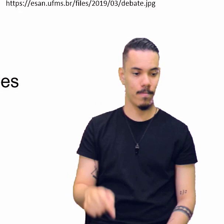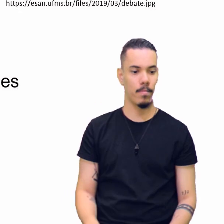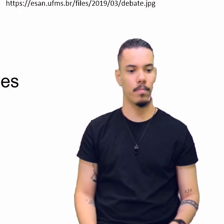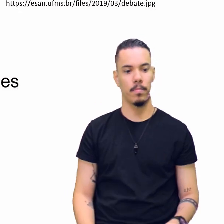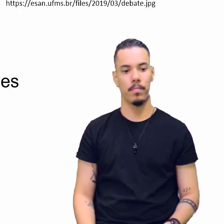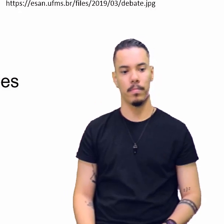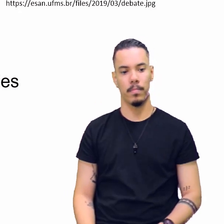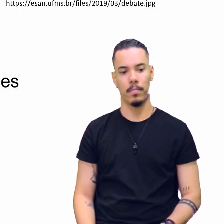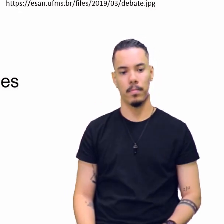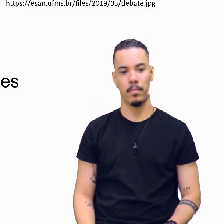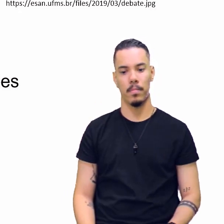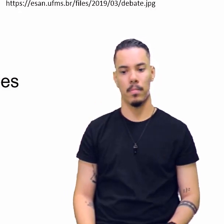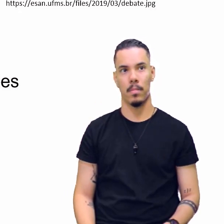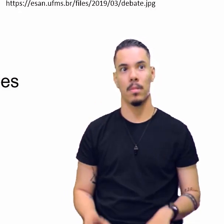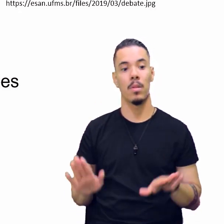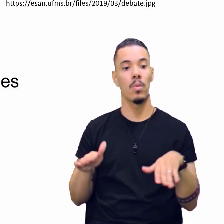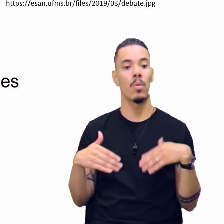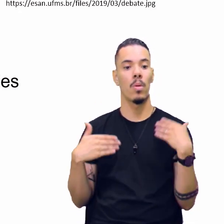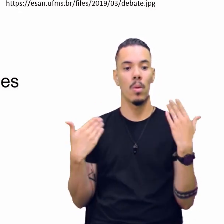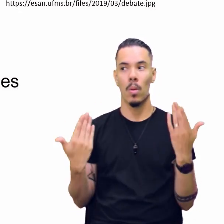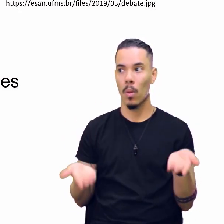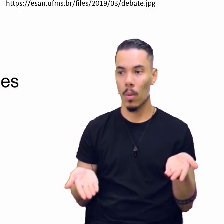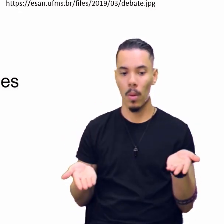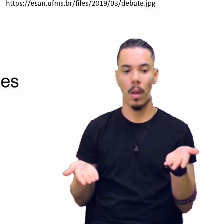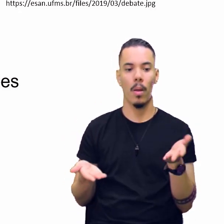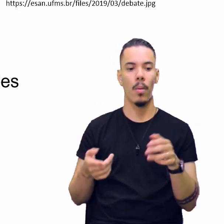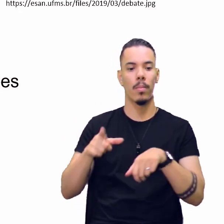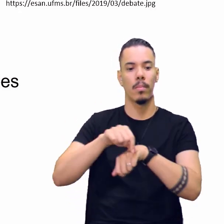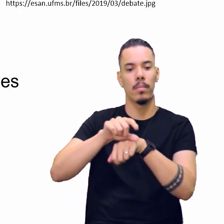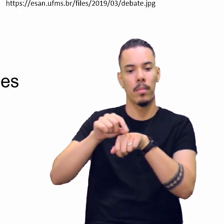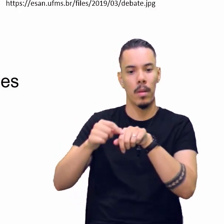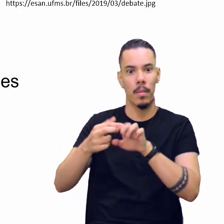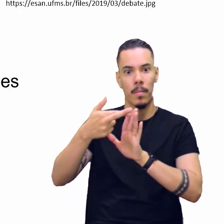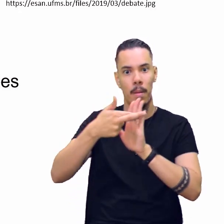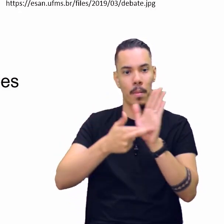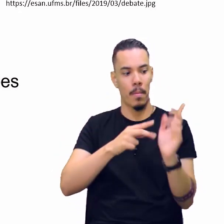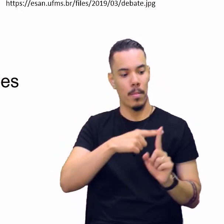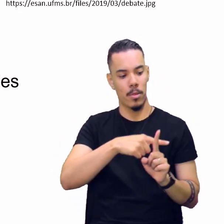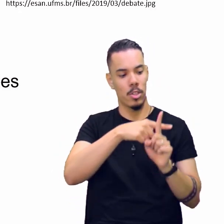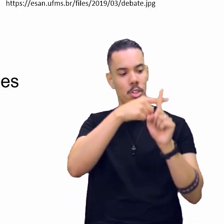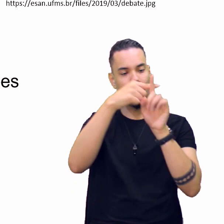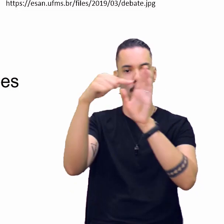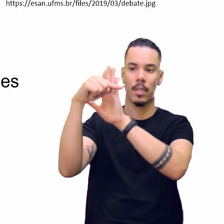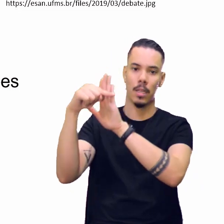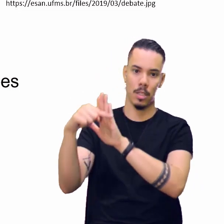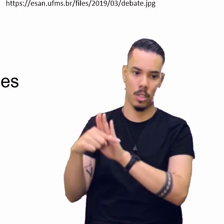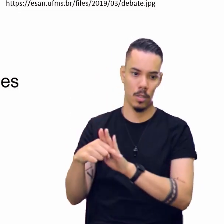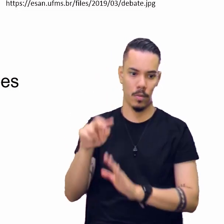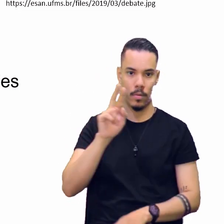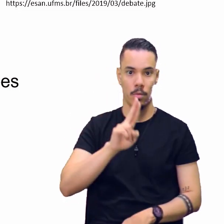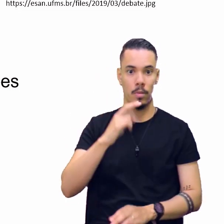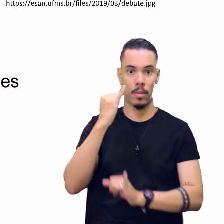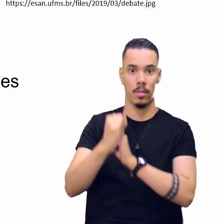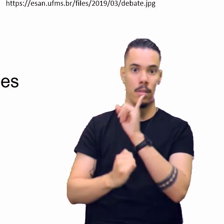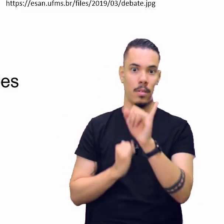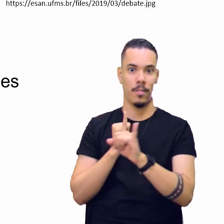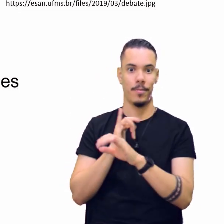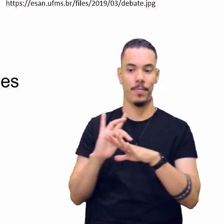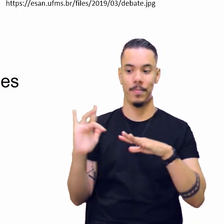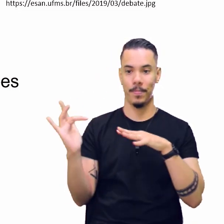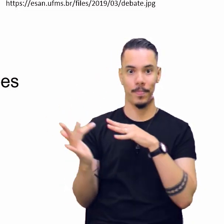Quais são os pontos positivos e negativos do uso da internet e das redes